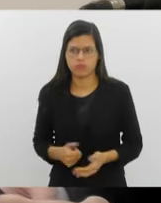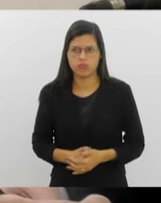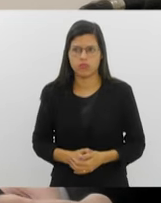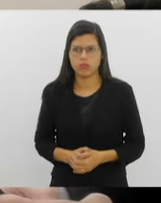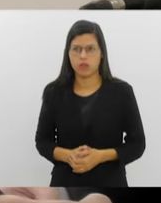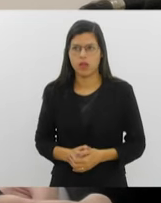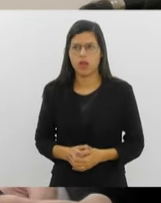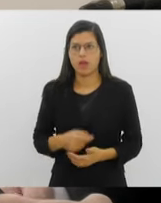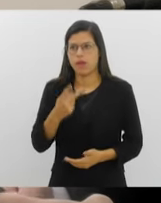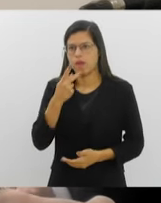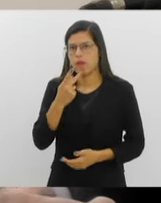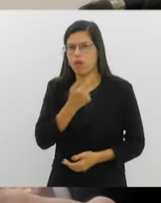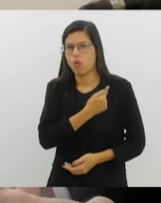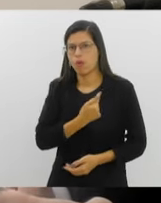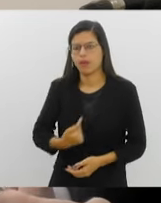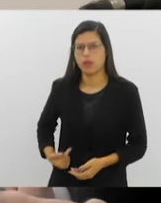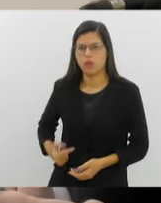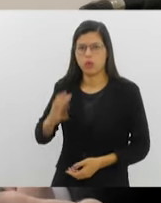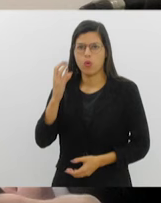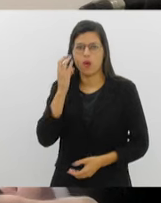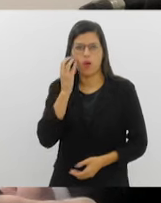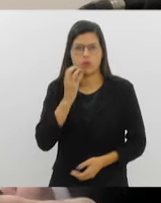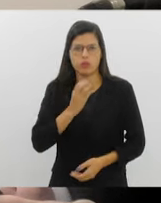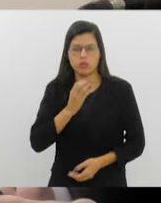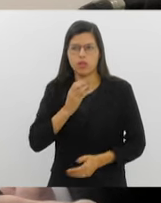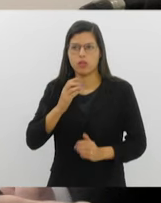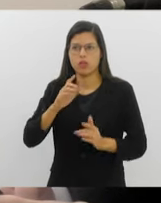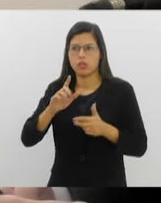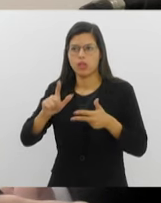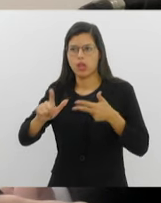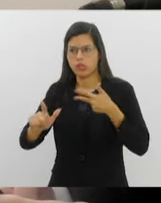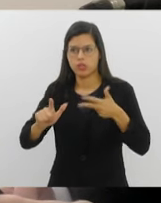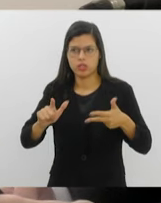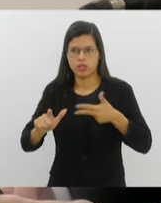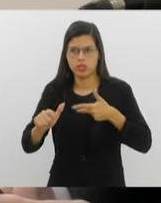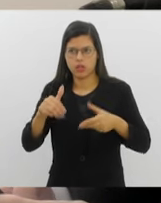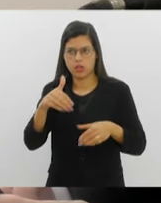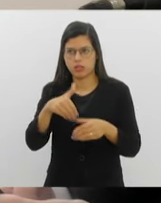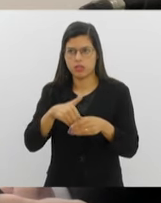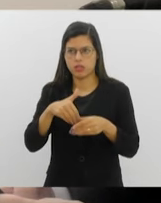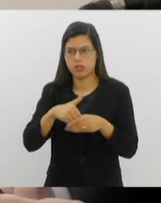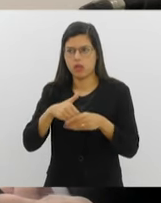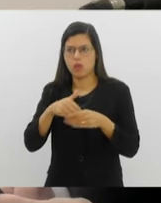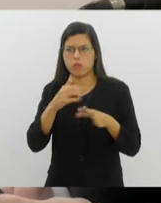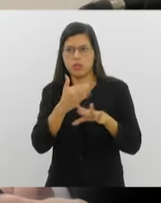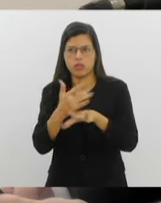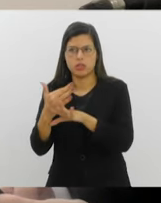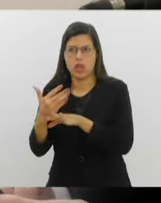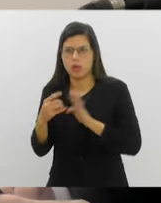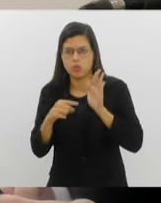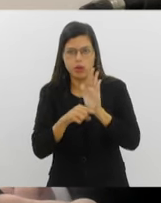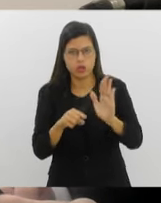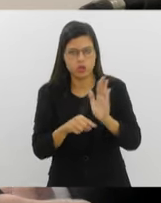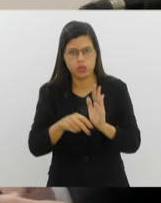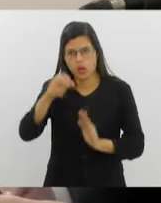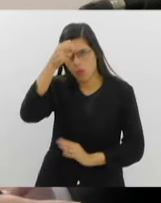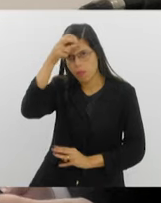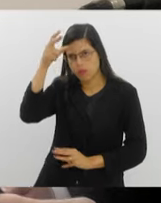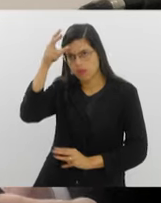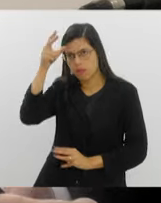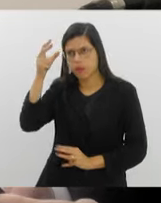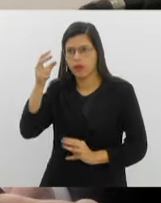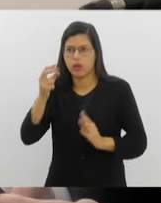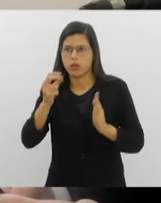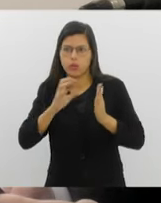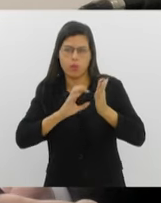o governador Cláudio Castro está legislando para as eleições municipais desse ano para auxiliar os prefeitos da base dele.